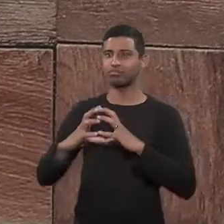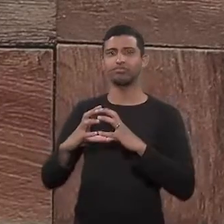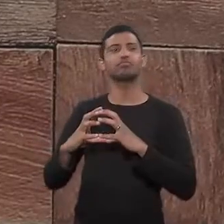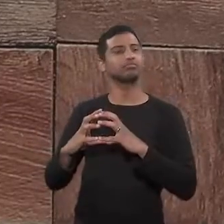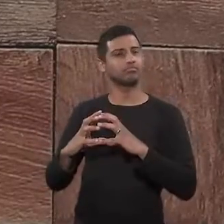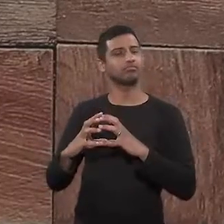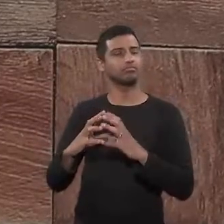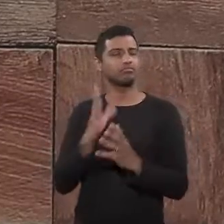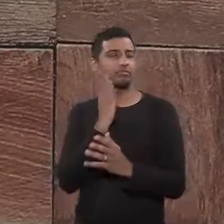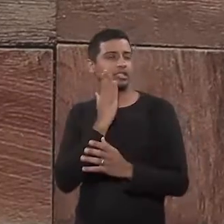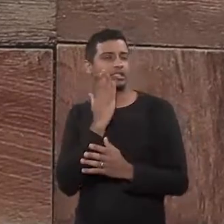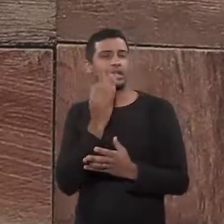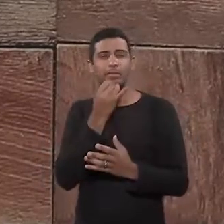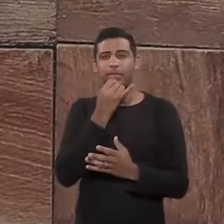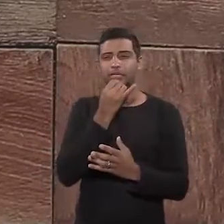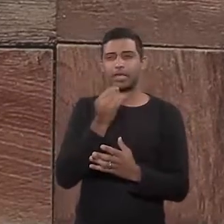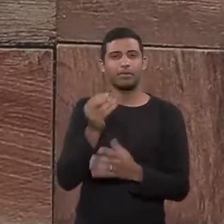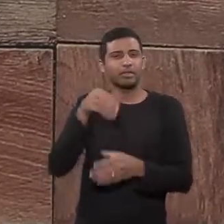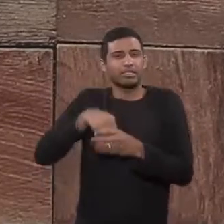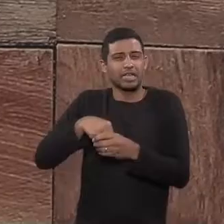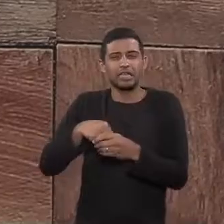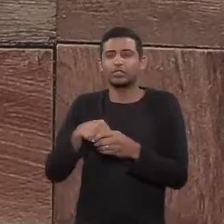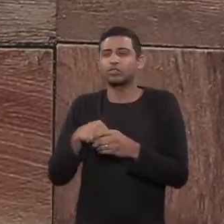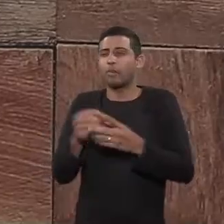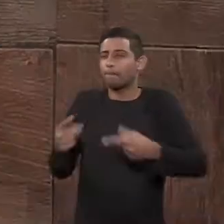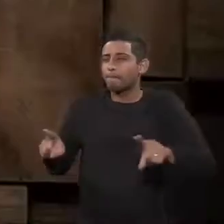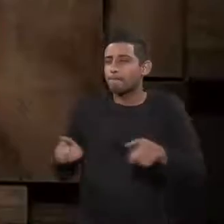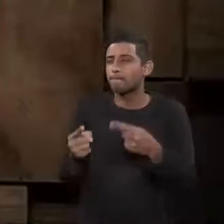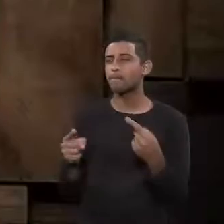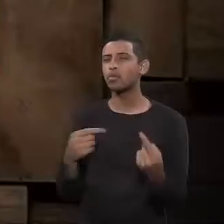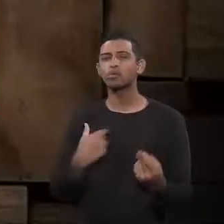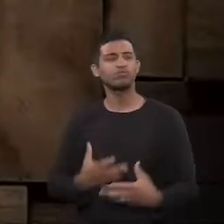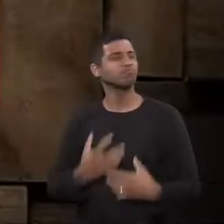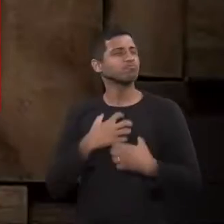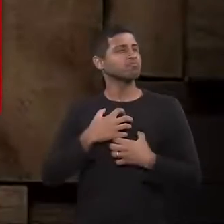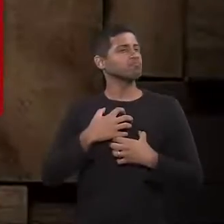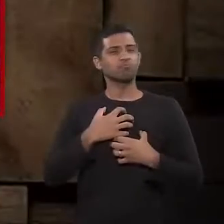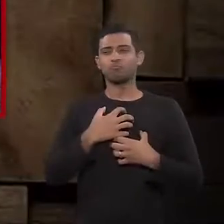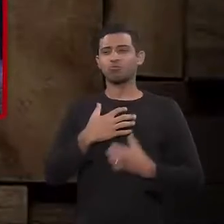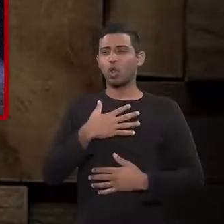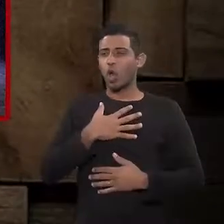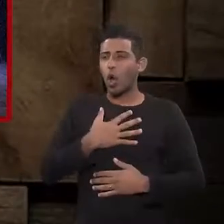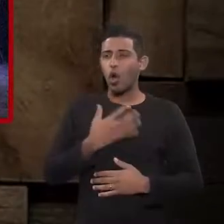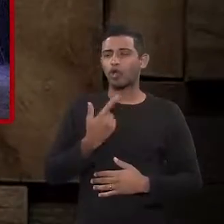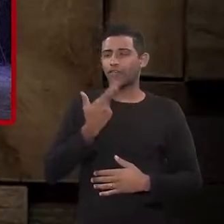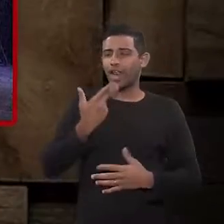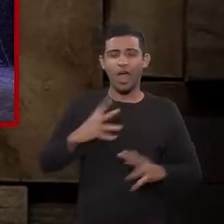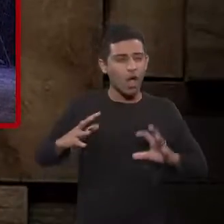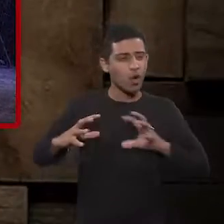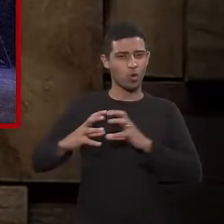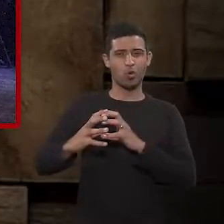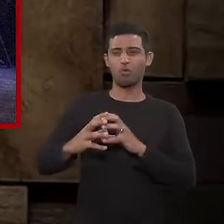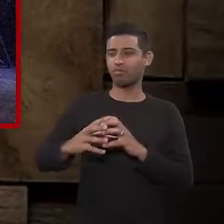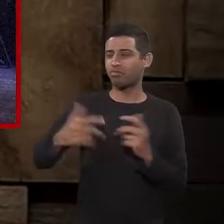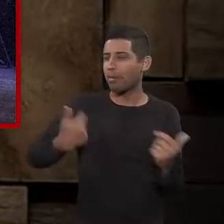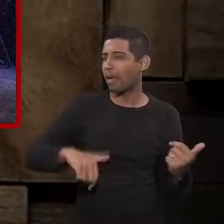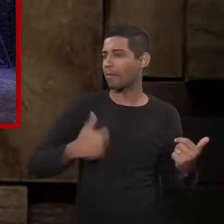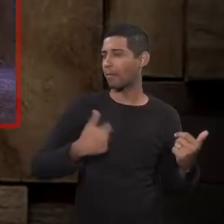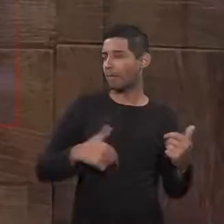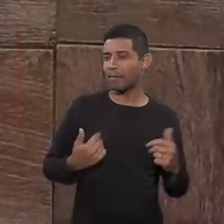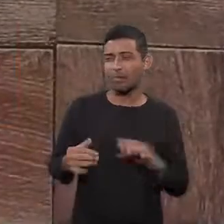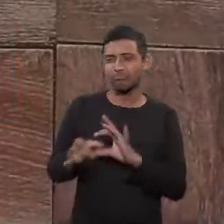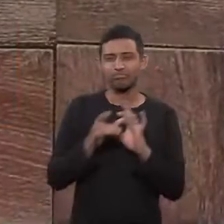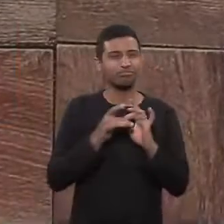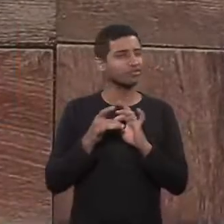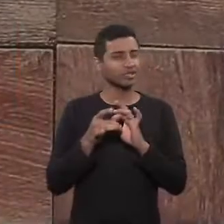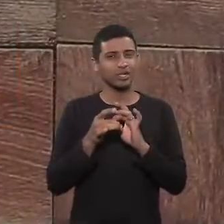conjunto. Então, essa coisa da música de câmara, que eu exerço até hoje, esse gosto de tocar música em conjunto com outras pessoas,